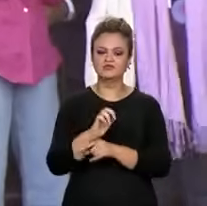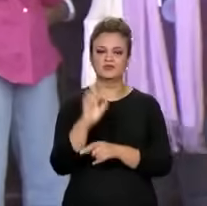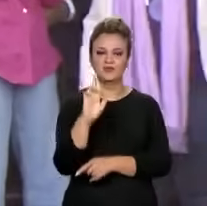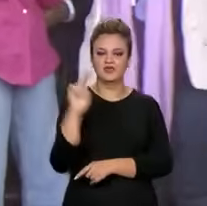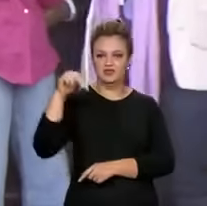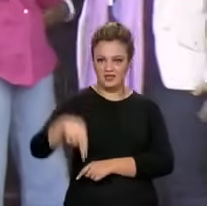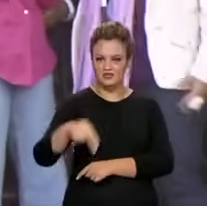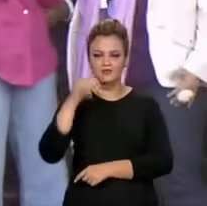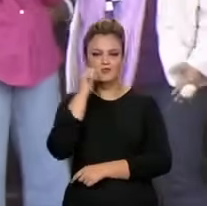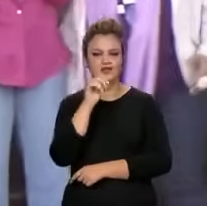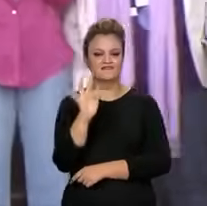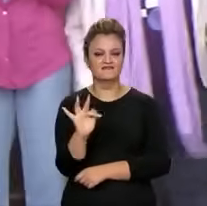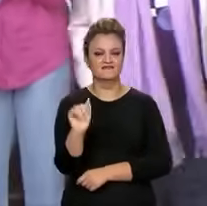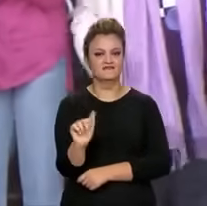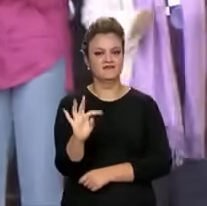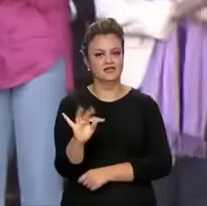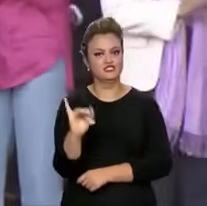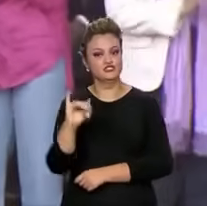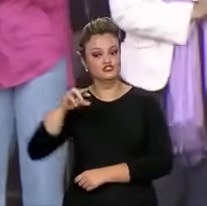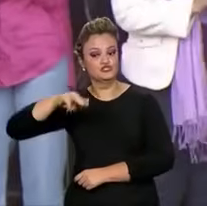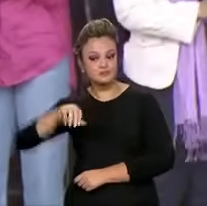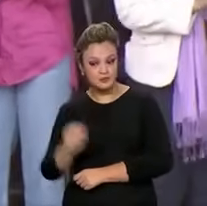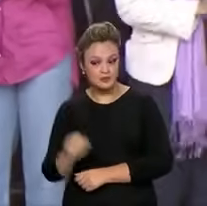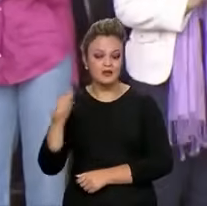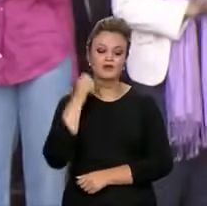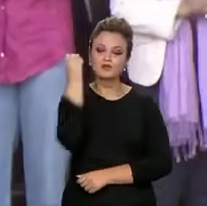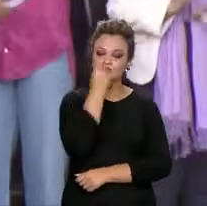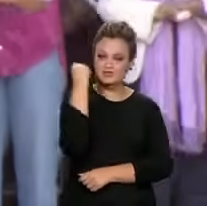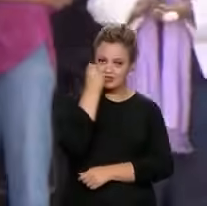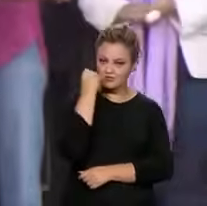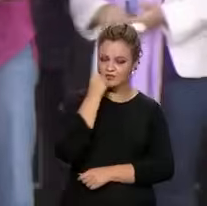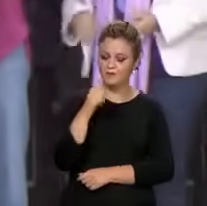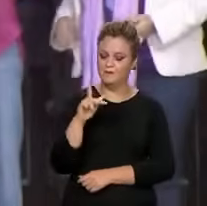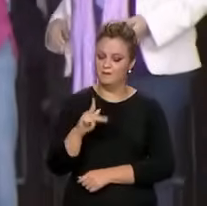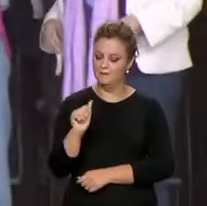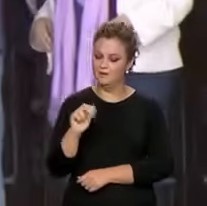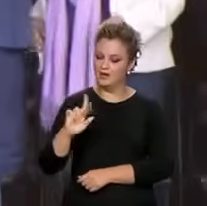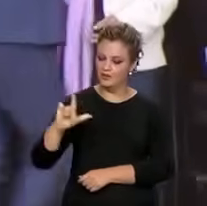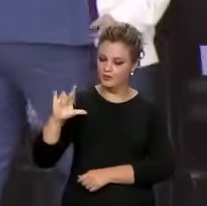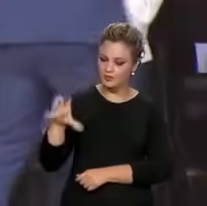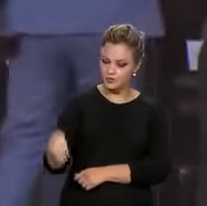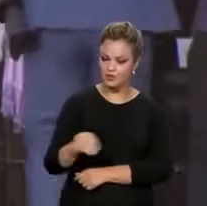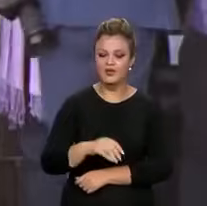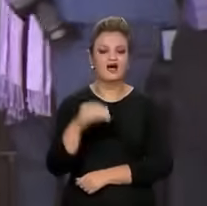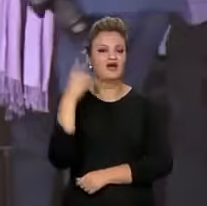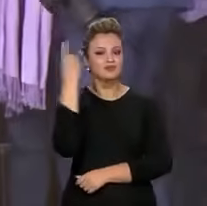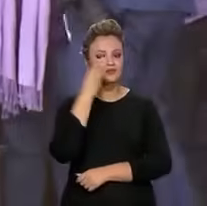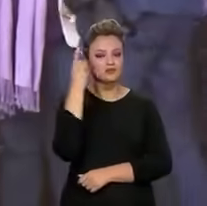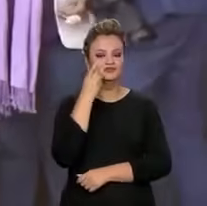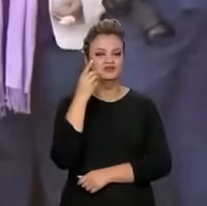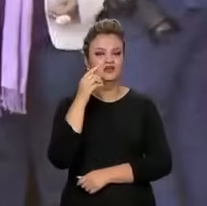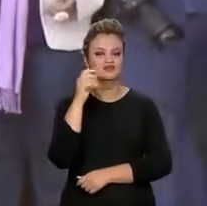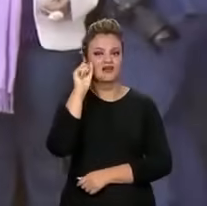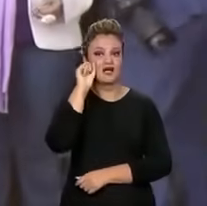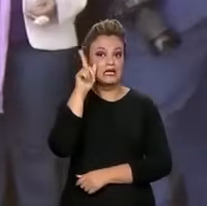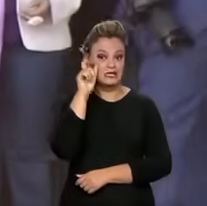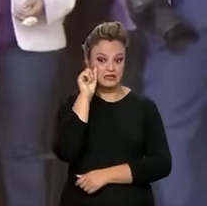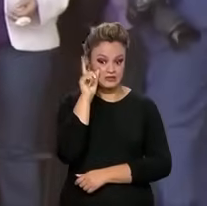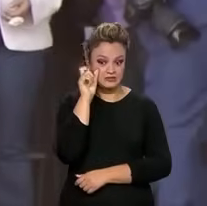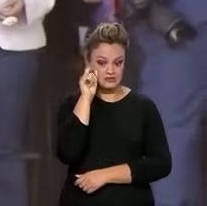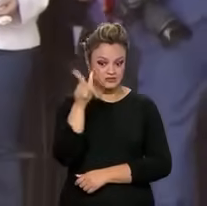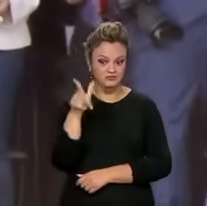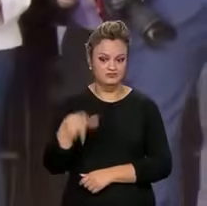Grande do Norte Fátima Bezerra do Senador Paulo Paim da deputada Gleisi Hoffmann